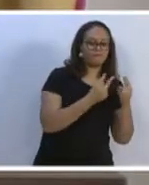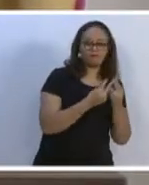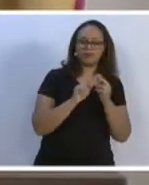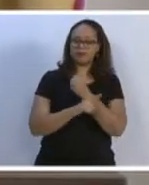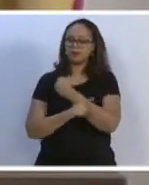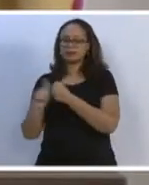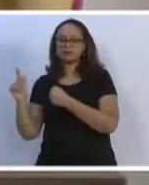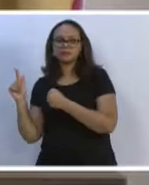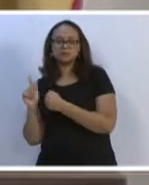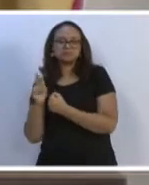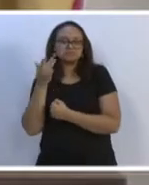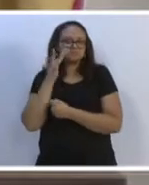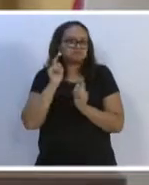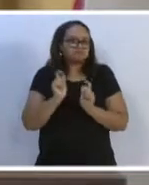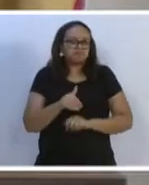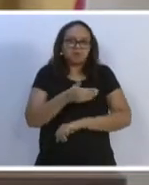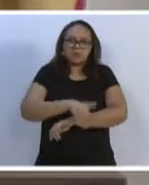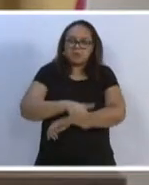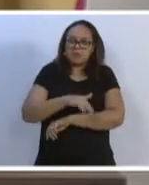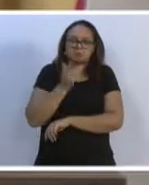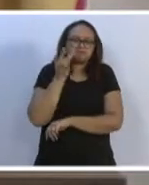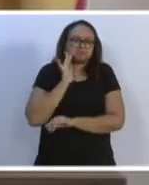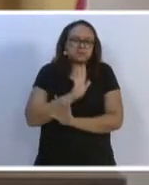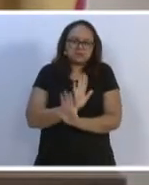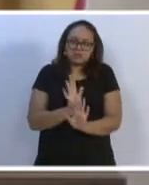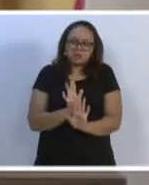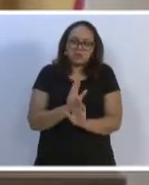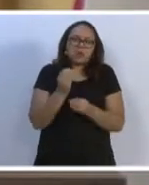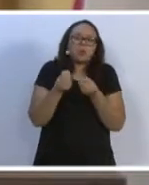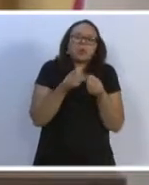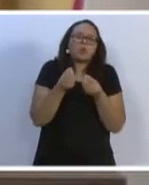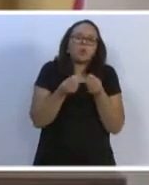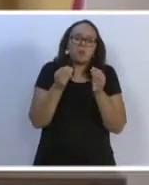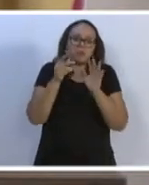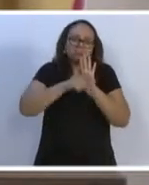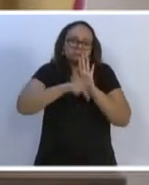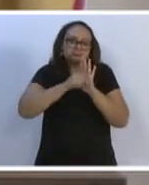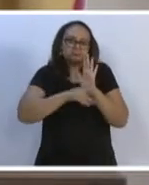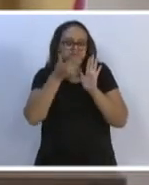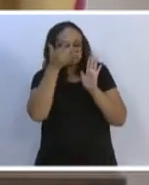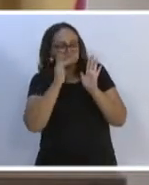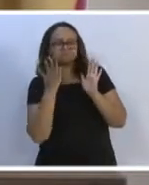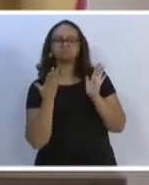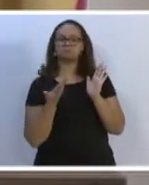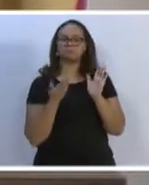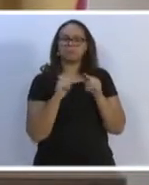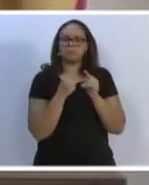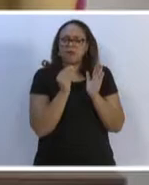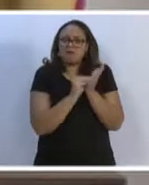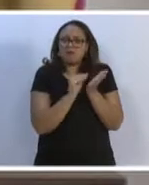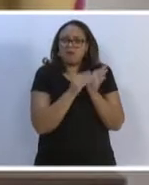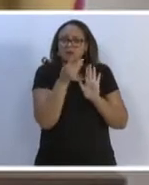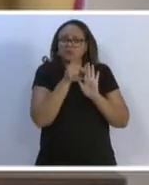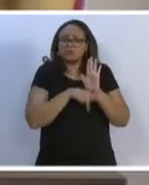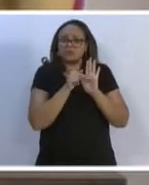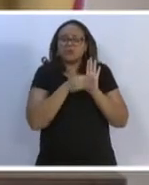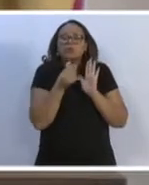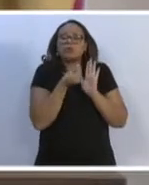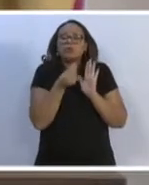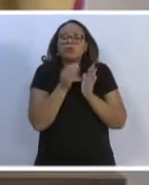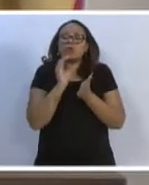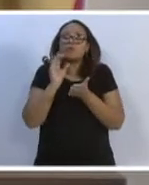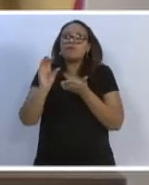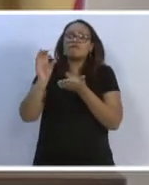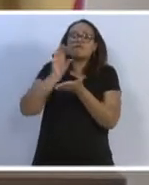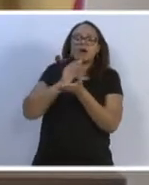com a Arma Rusher, não sei. Se era para ser um túnel ou não, também não sei. Mas sem projetos, vereador Caminha, sequer recursos poderão ser captados. E daí sou obrigado